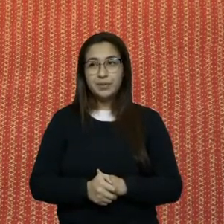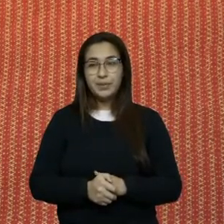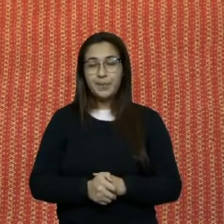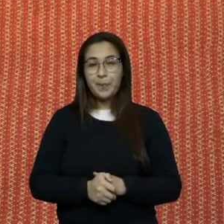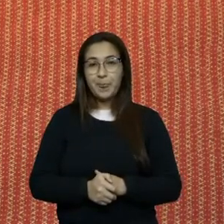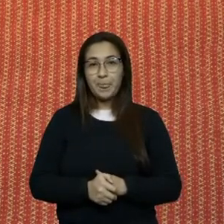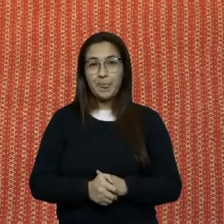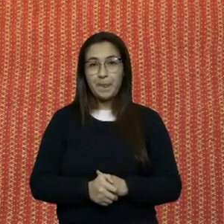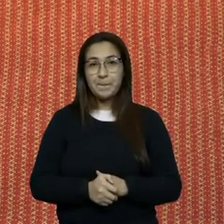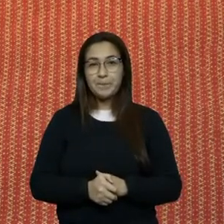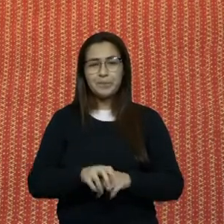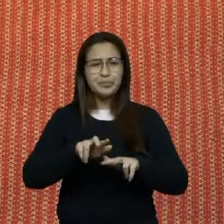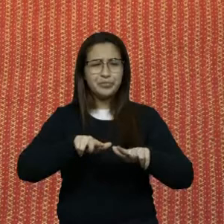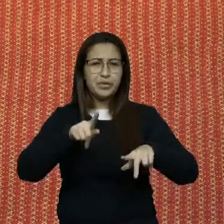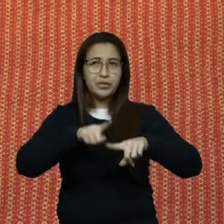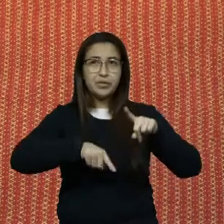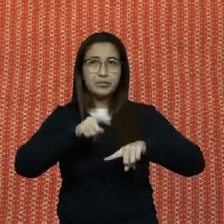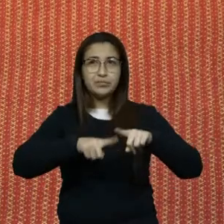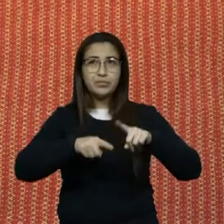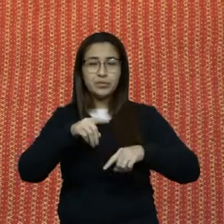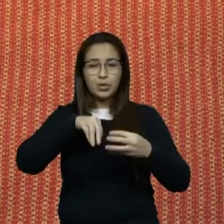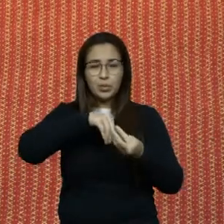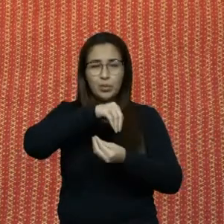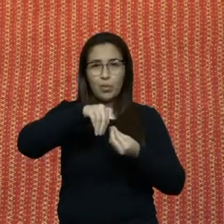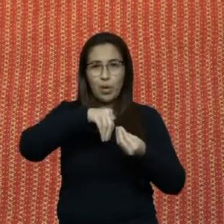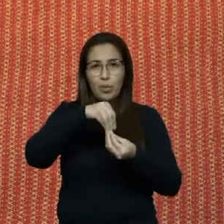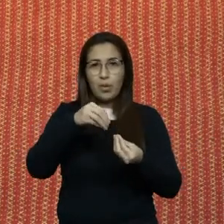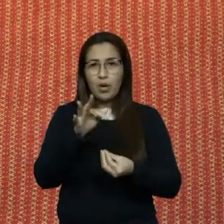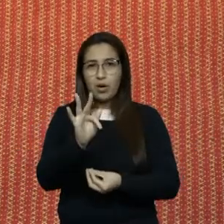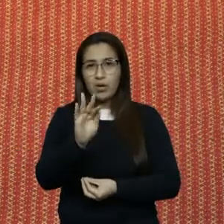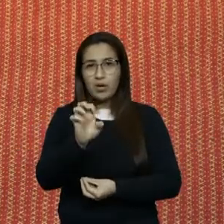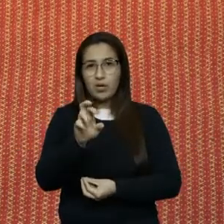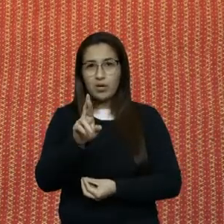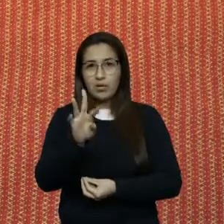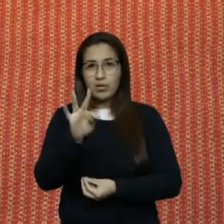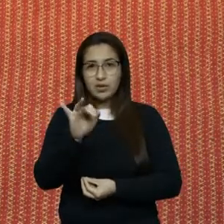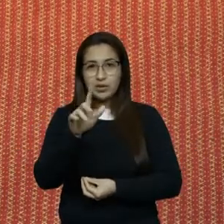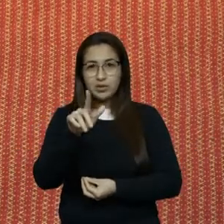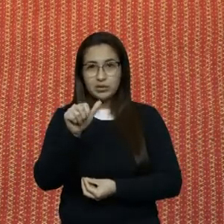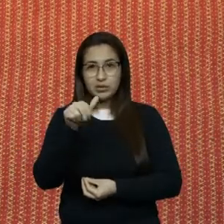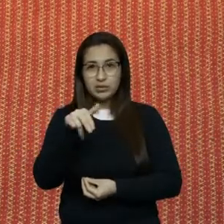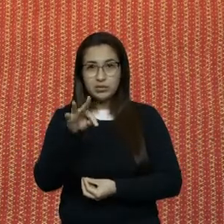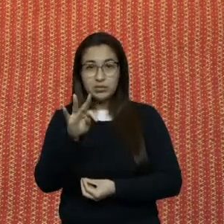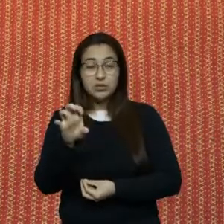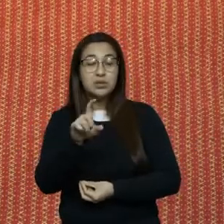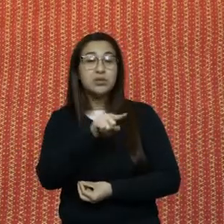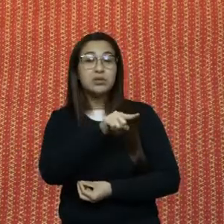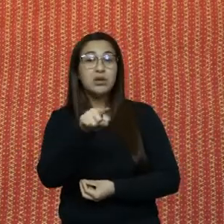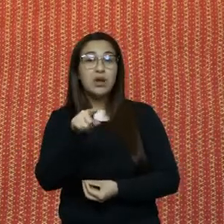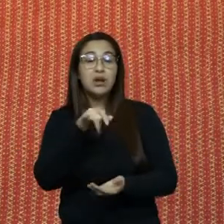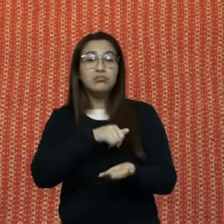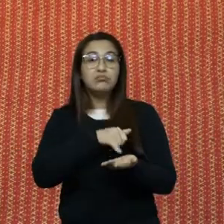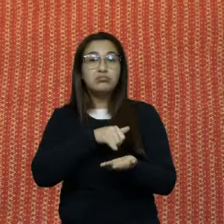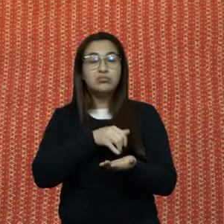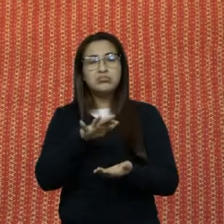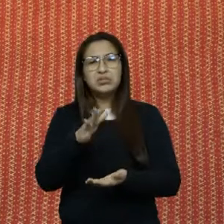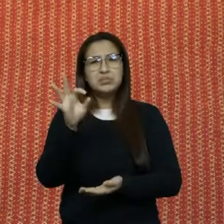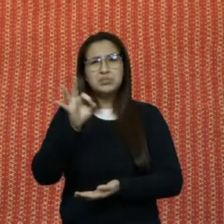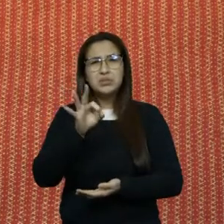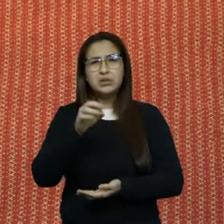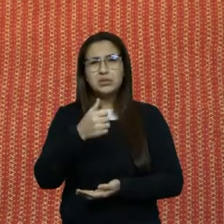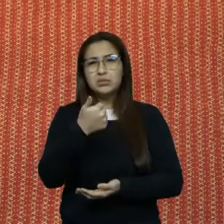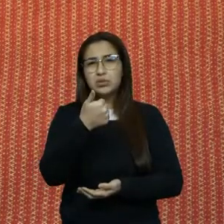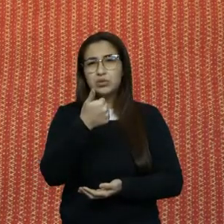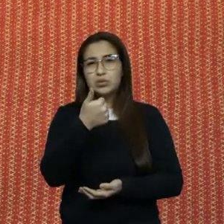os insumos os componentes os componentes do fertilizante Eles vão eles estão sendo tributados em média em doze por